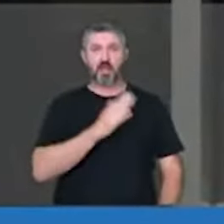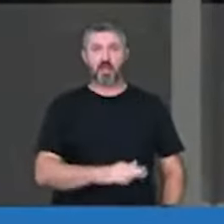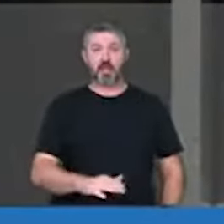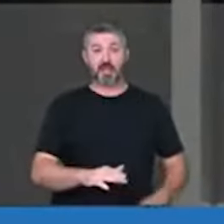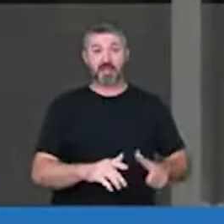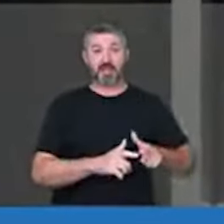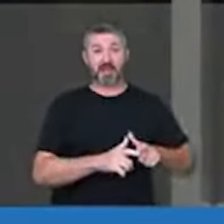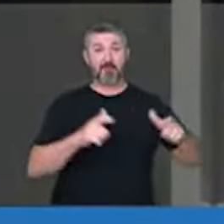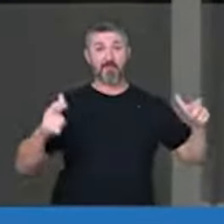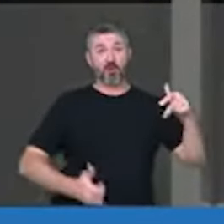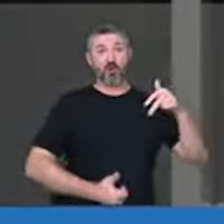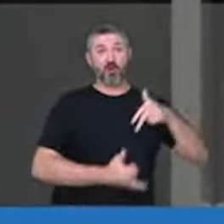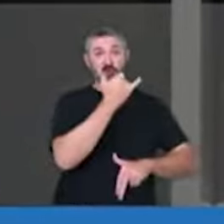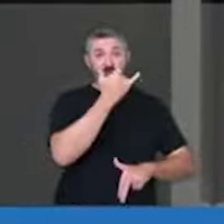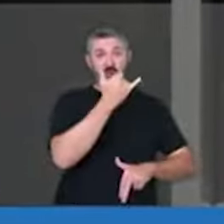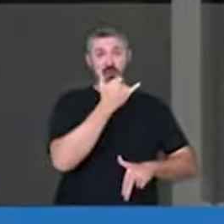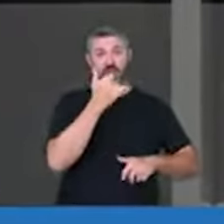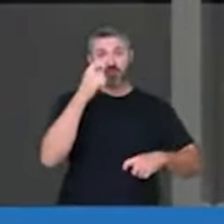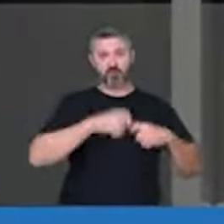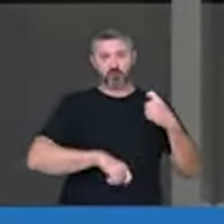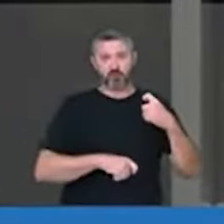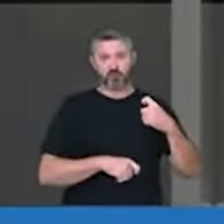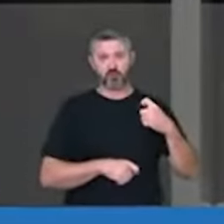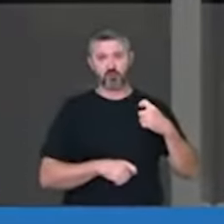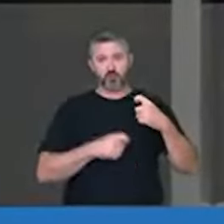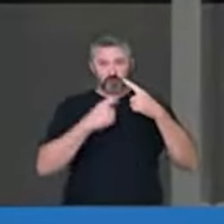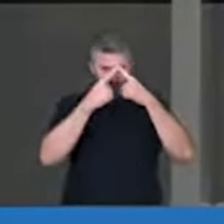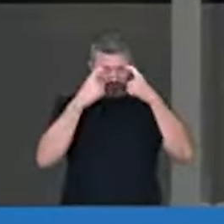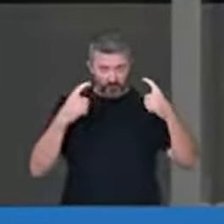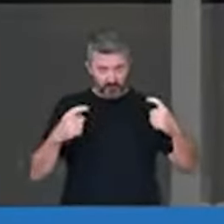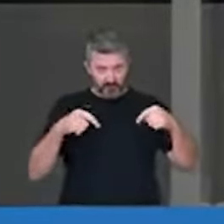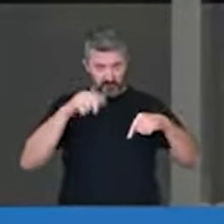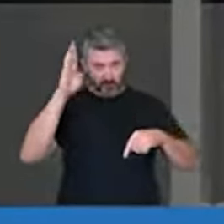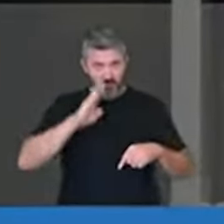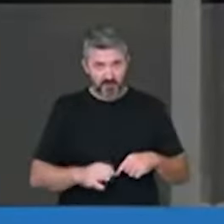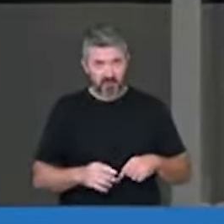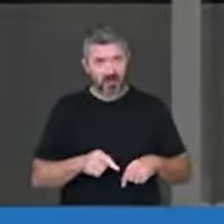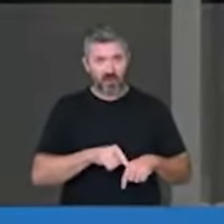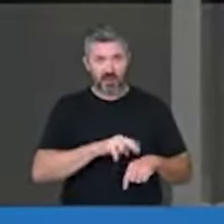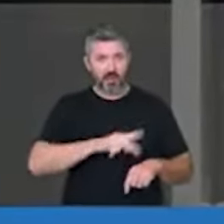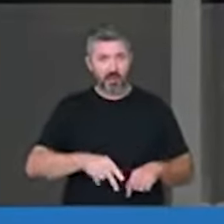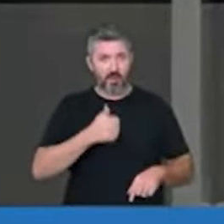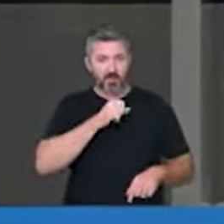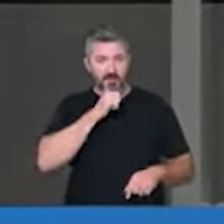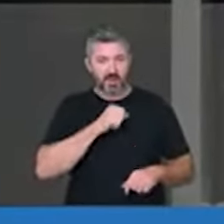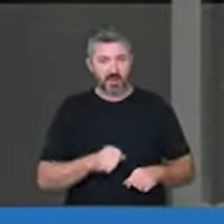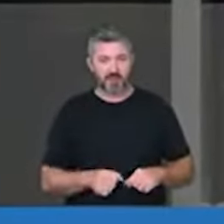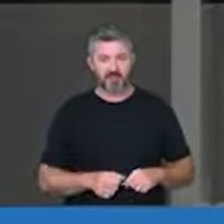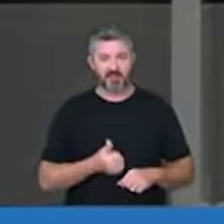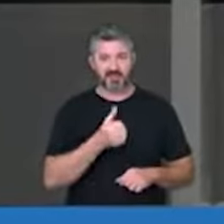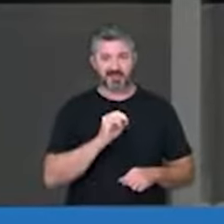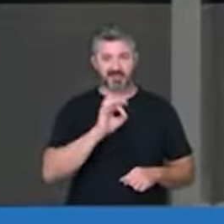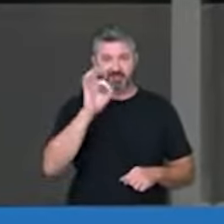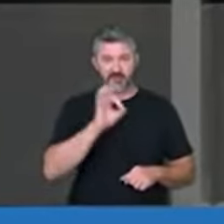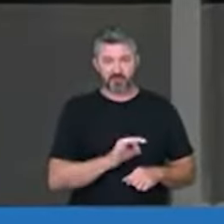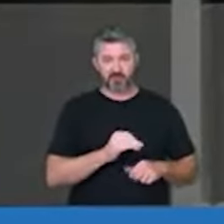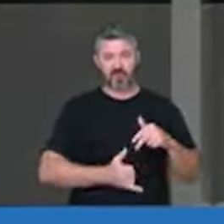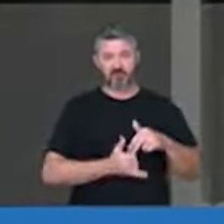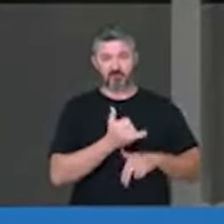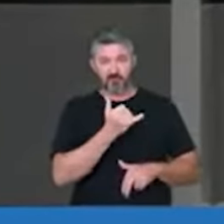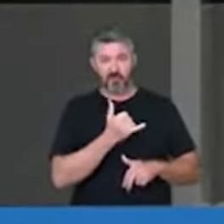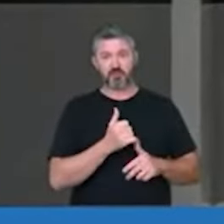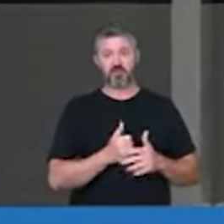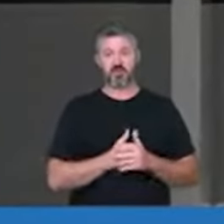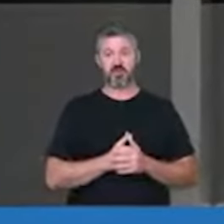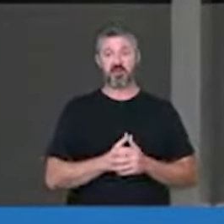das vítimas de violência sexual no nosso país, mais de 60% das vítimas de violência sexual têm